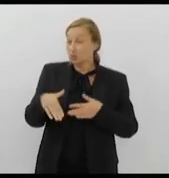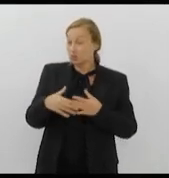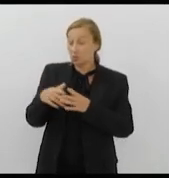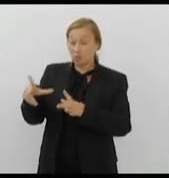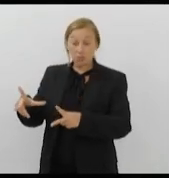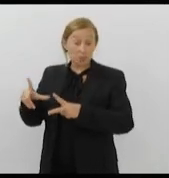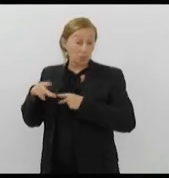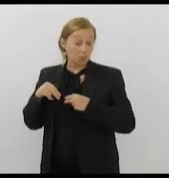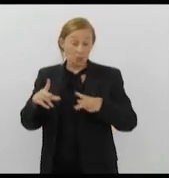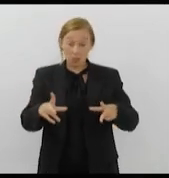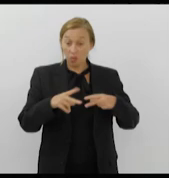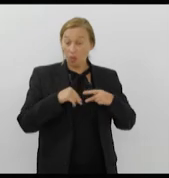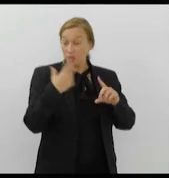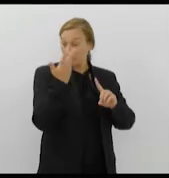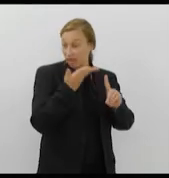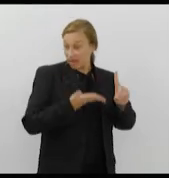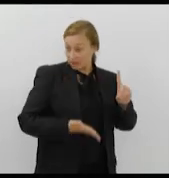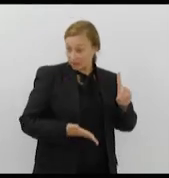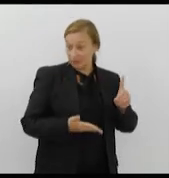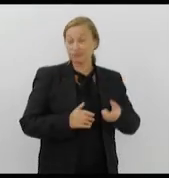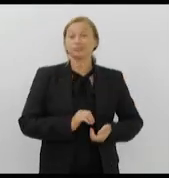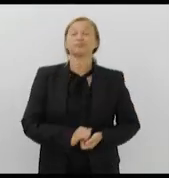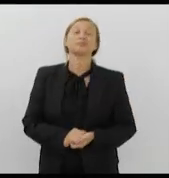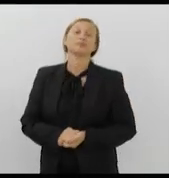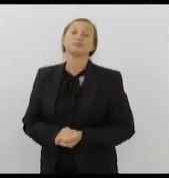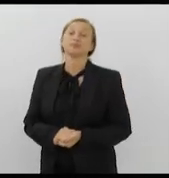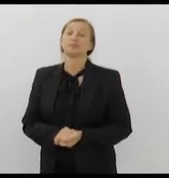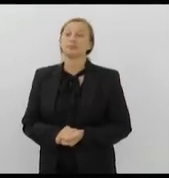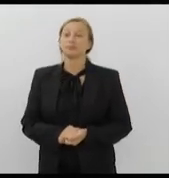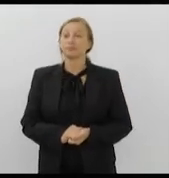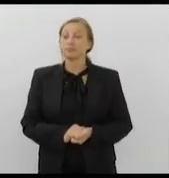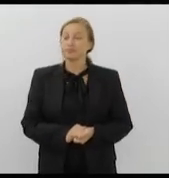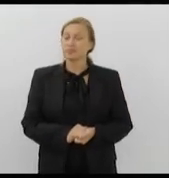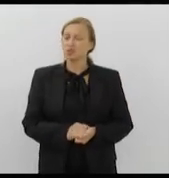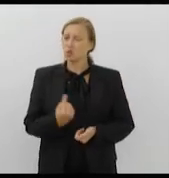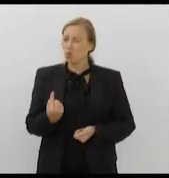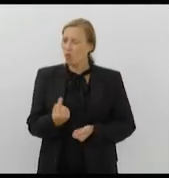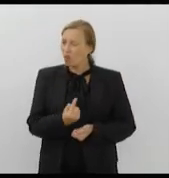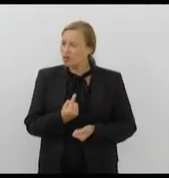merecidas homenagens. E a nós